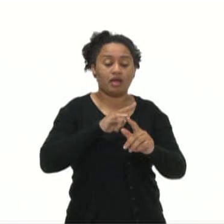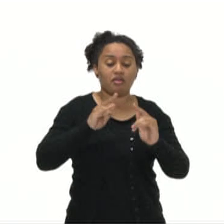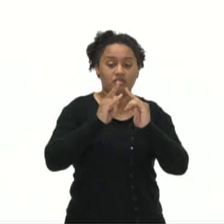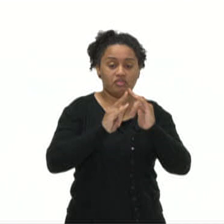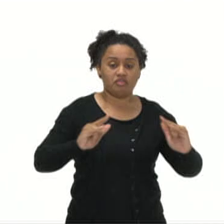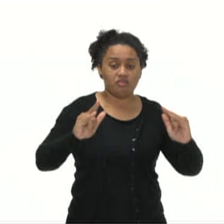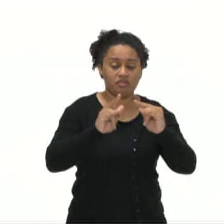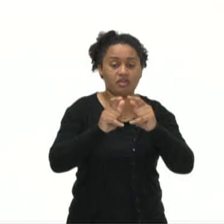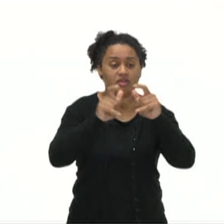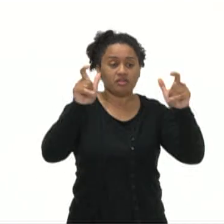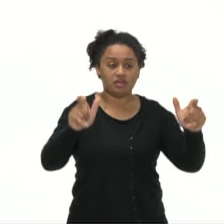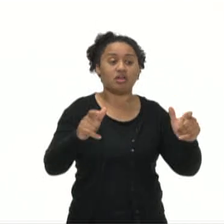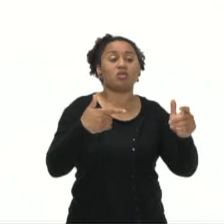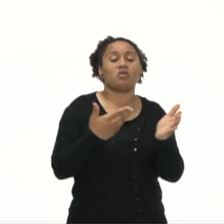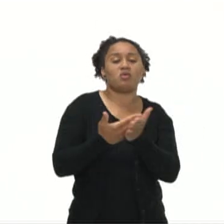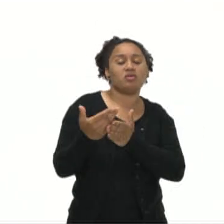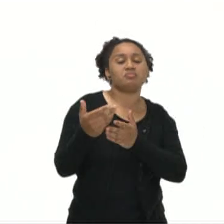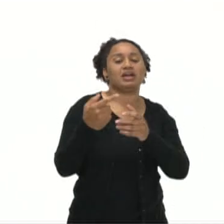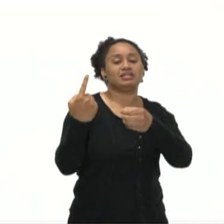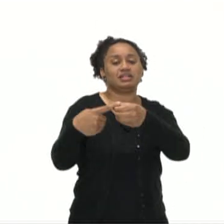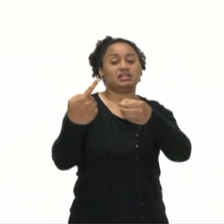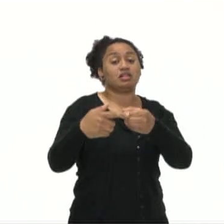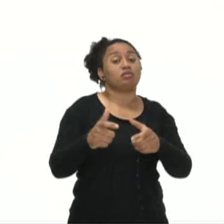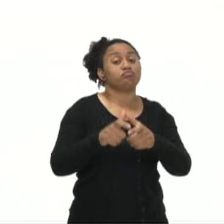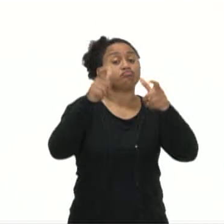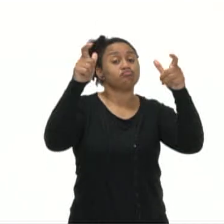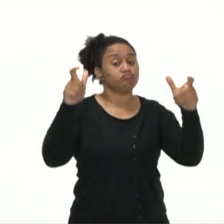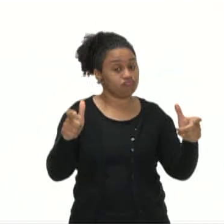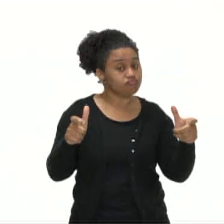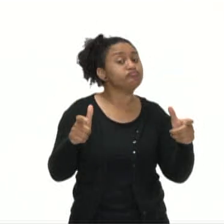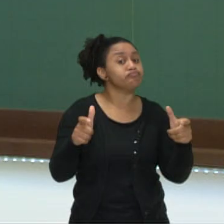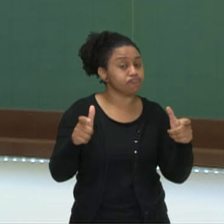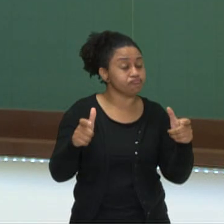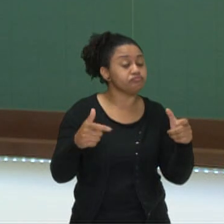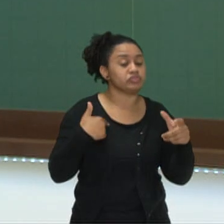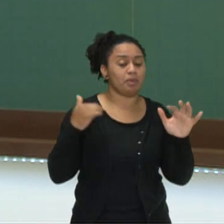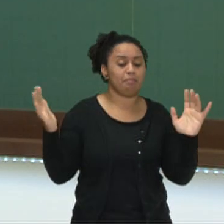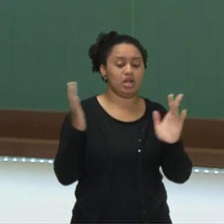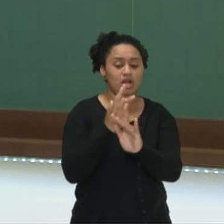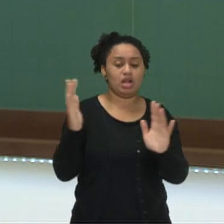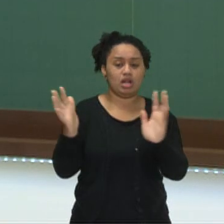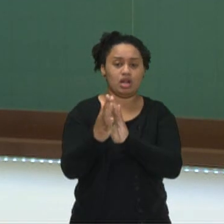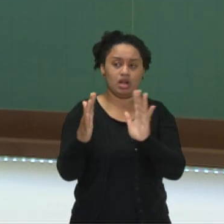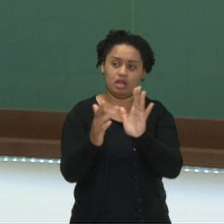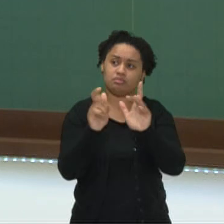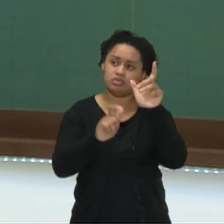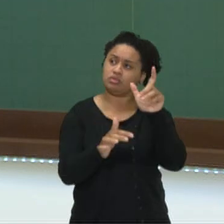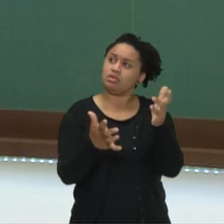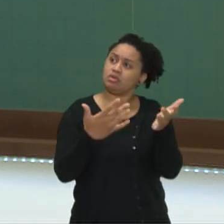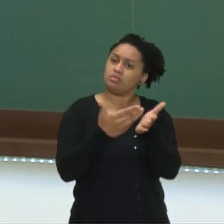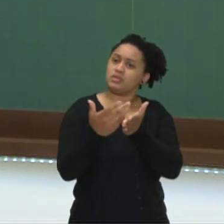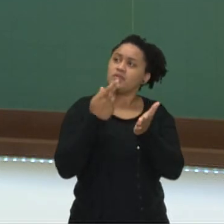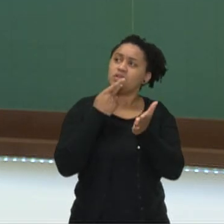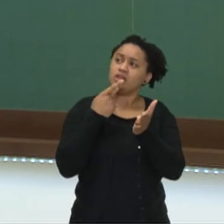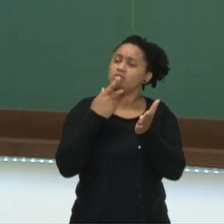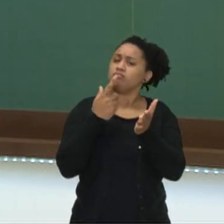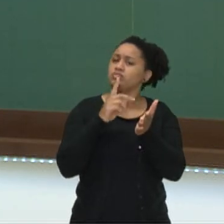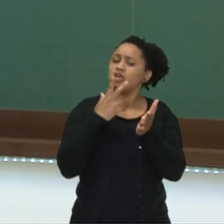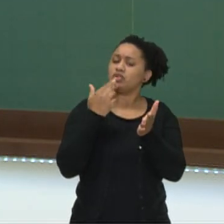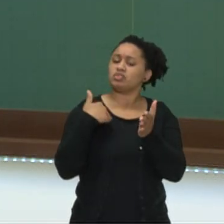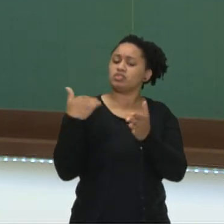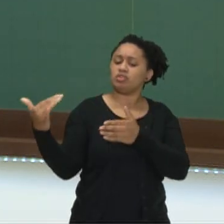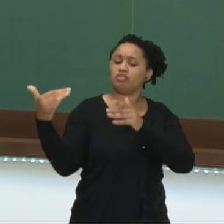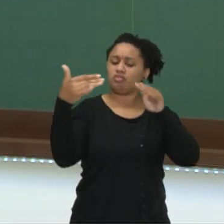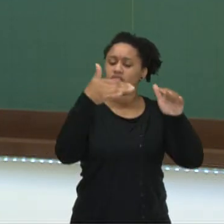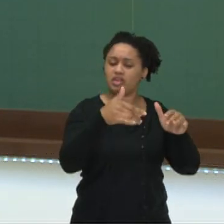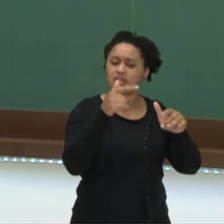vão surgir grandes cidades. Então as feiras, essa aglomeração de gente, muita gente vai começar a falar, não, eu acho que eu não vou só vir